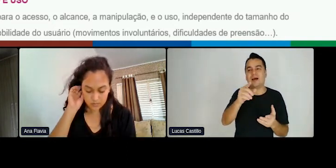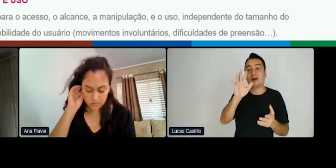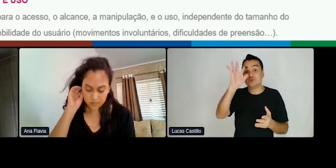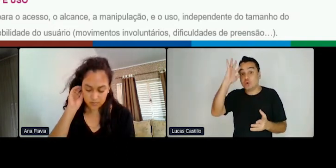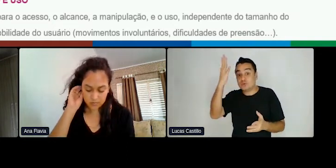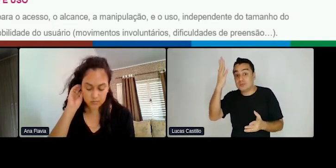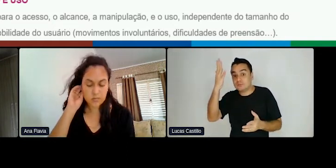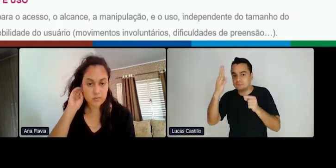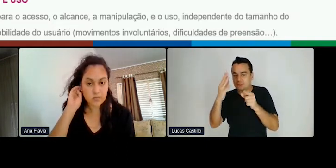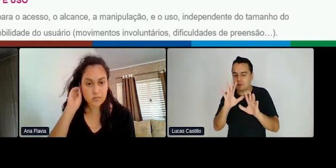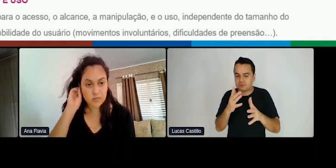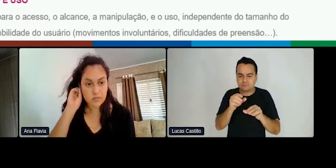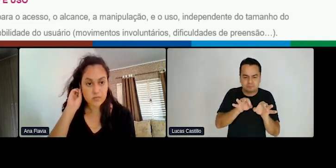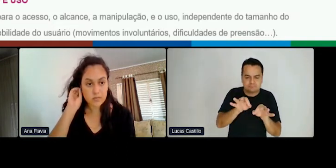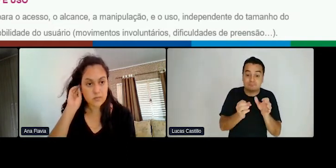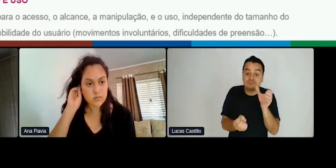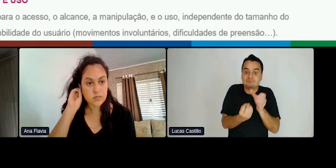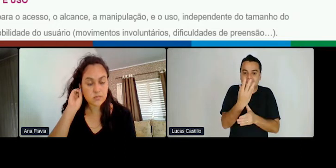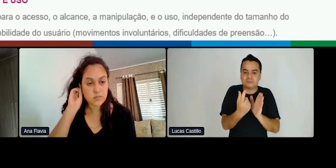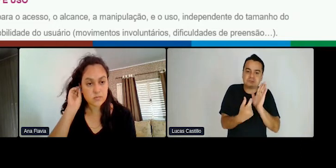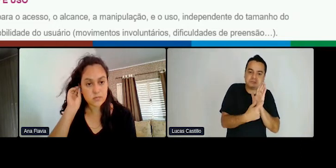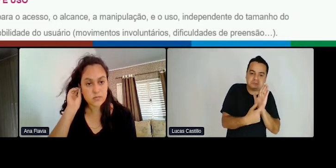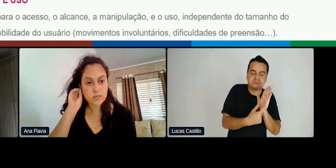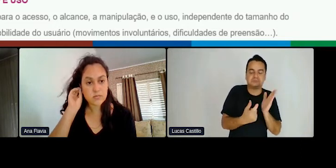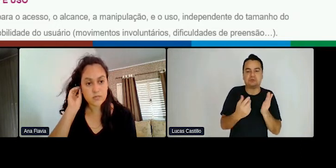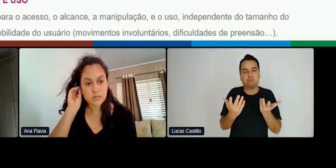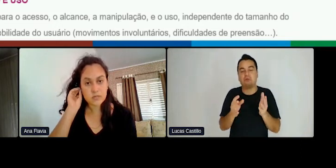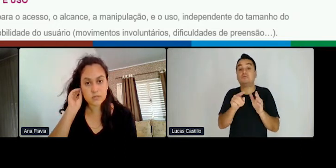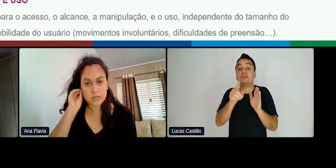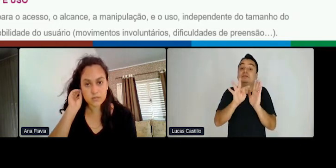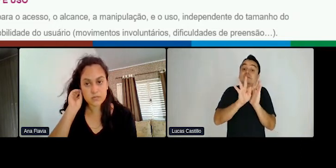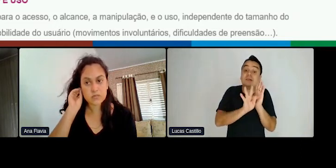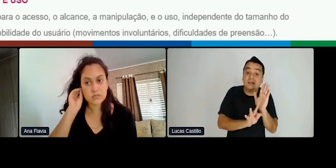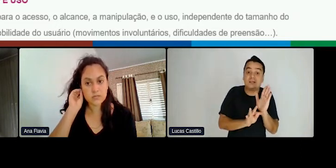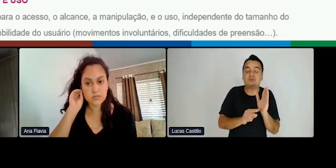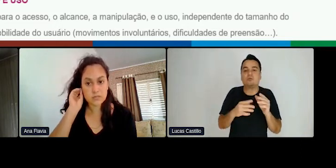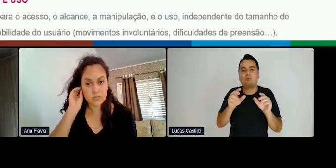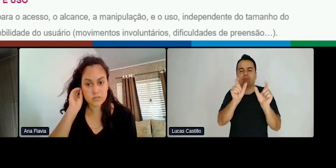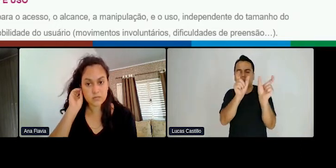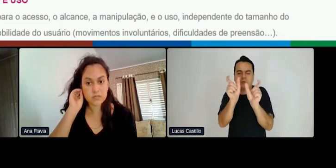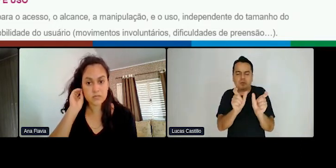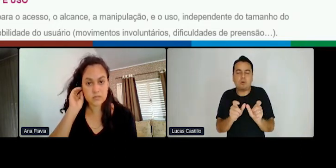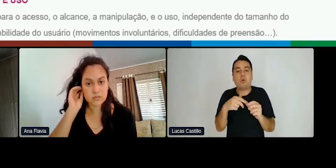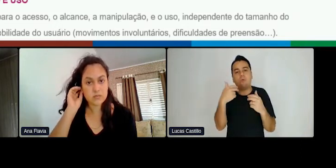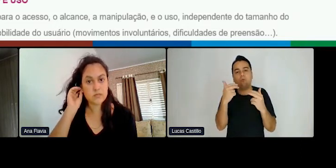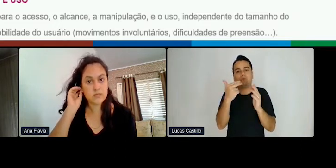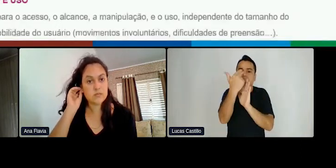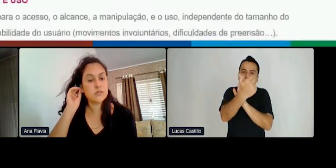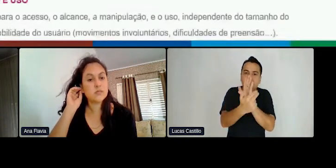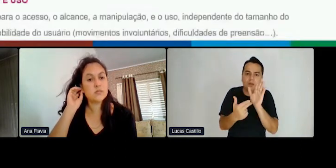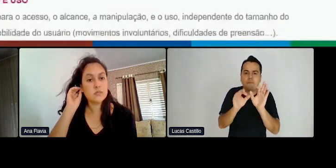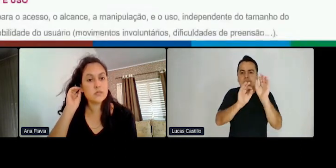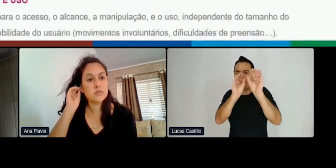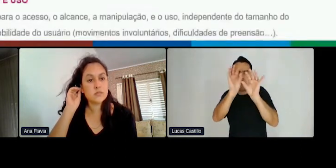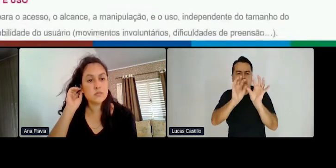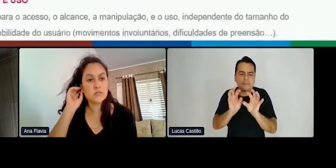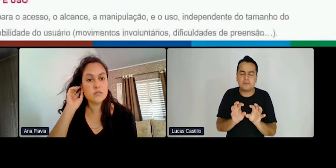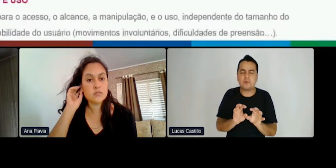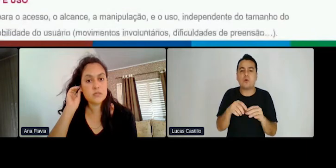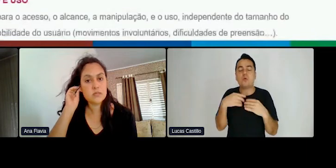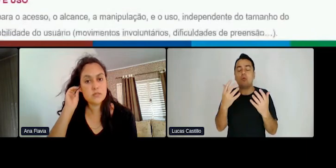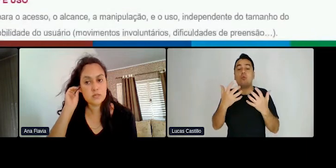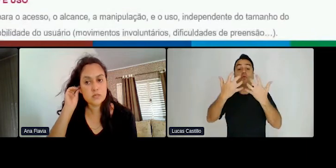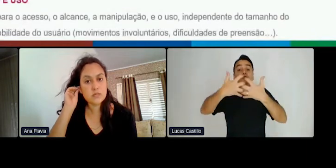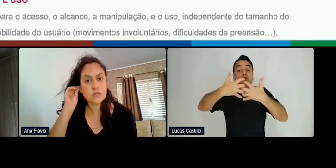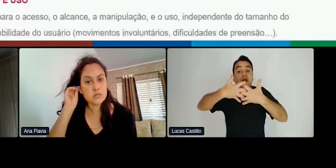ela está facilitando o dia a dia dele, seja no texto, seja na linguagem, seja na imagem, seja na quantidade de funções que